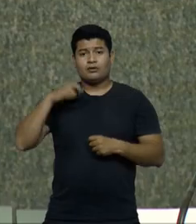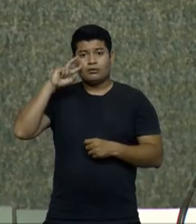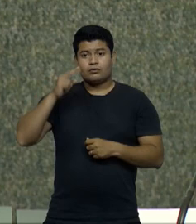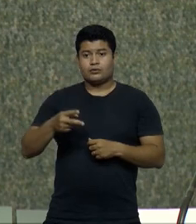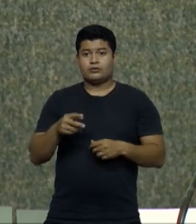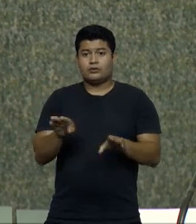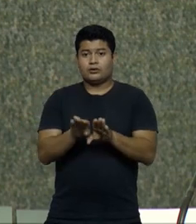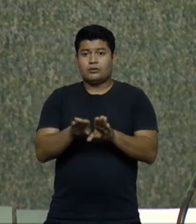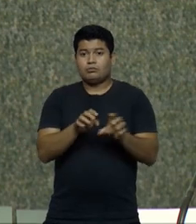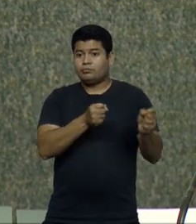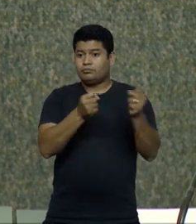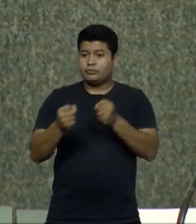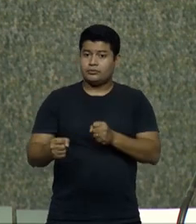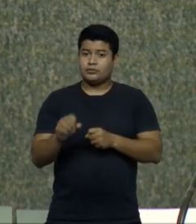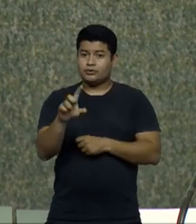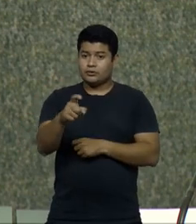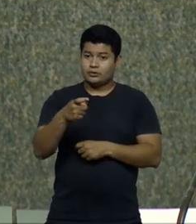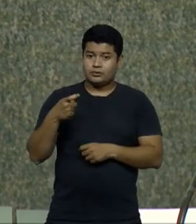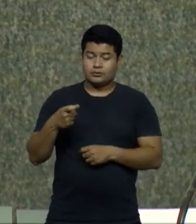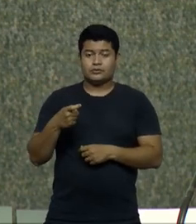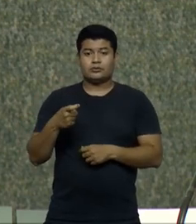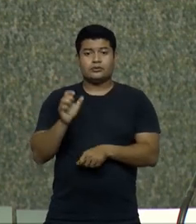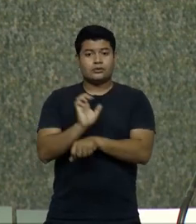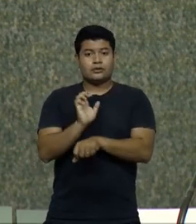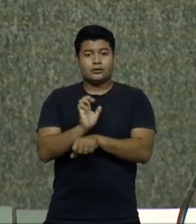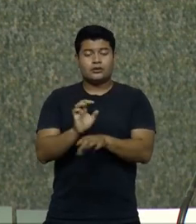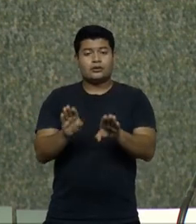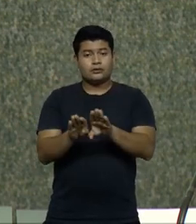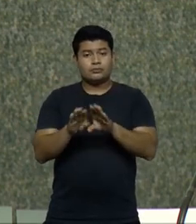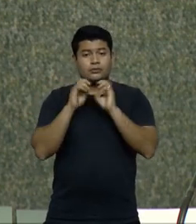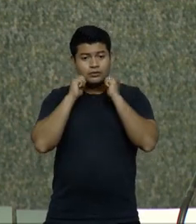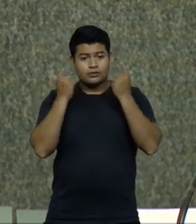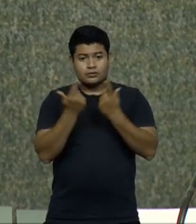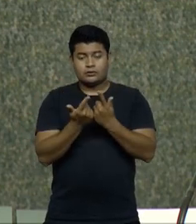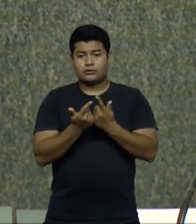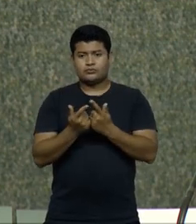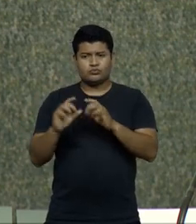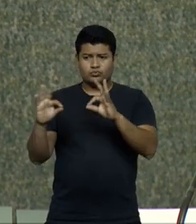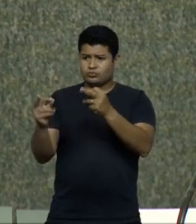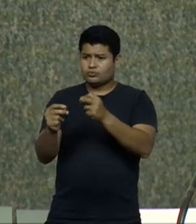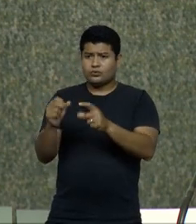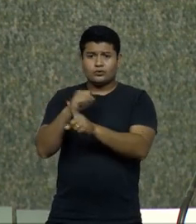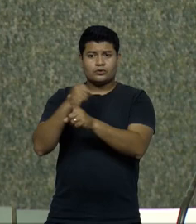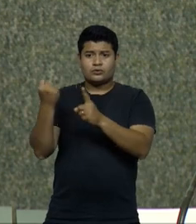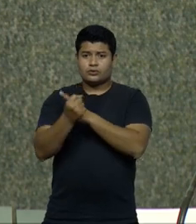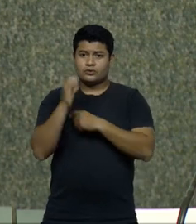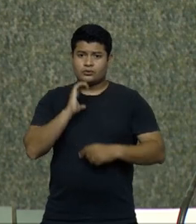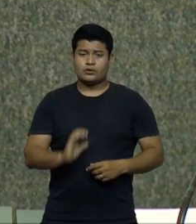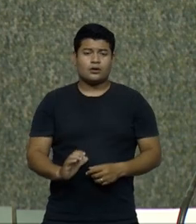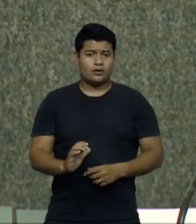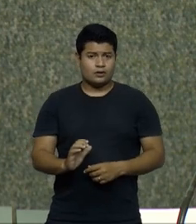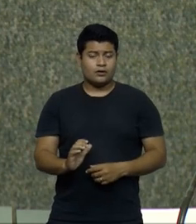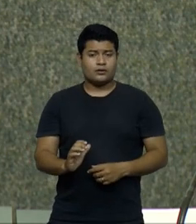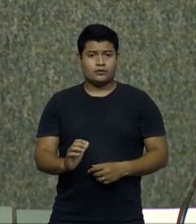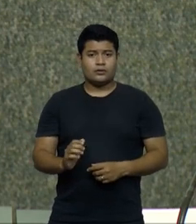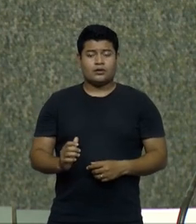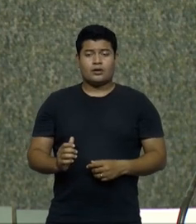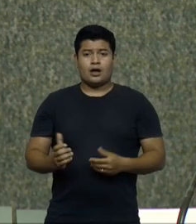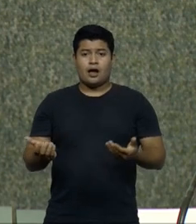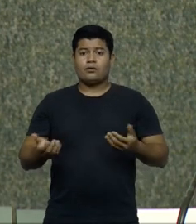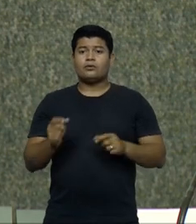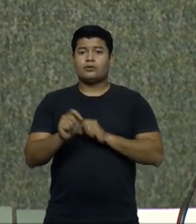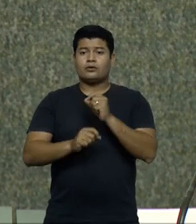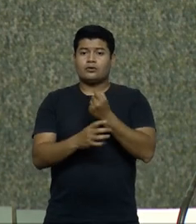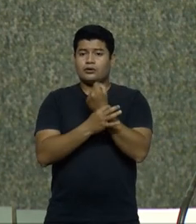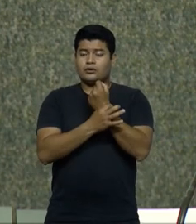da Assembleia Legislativa e de todos claro né da sociedade civil no sentido de garantir o cumprimento do plano Estadual de Educação